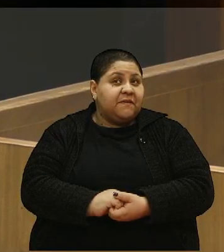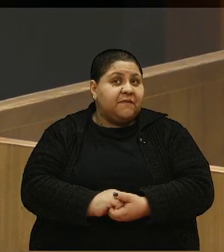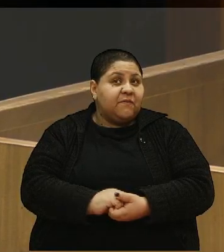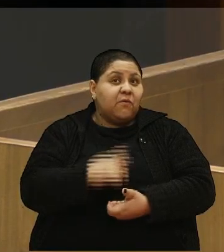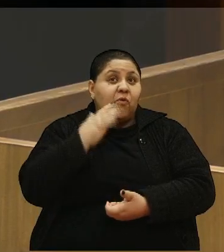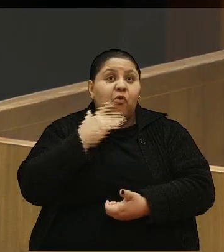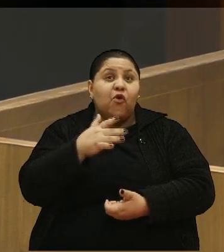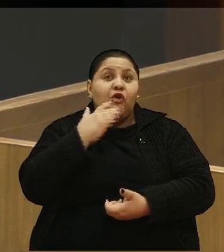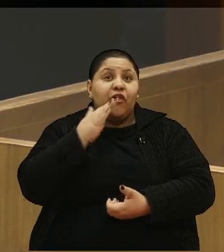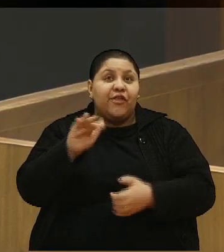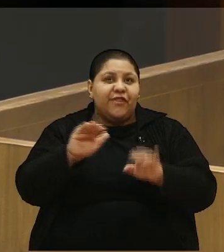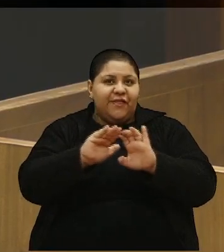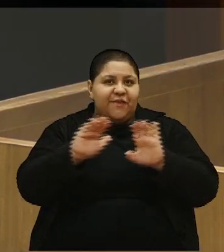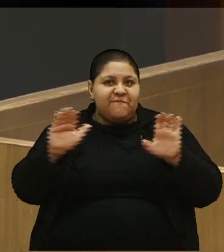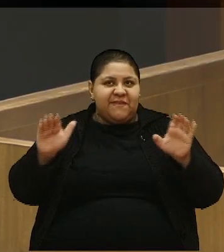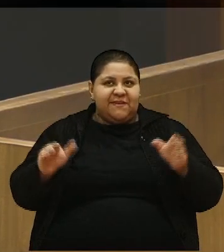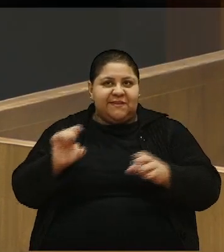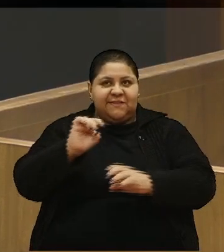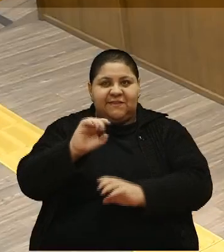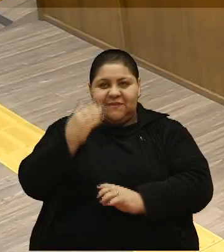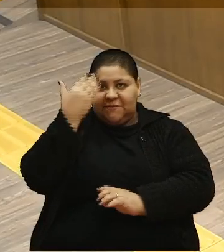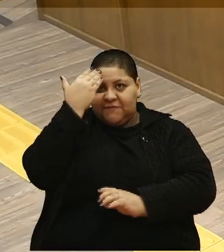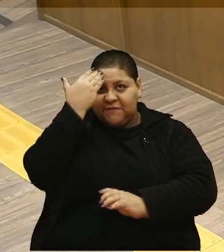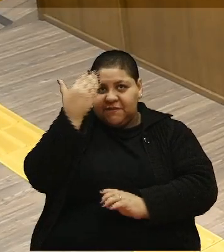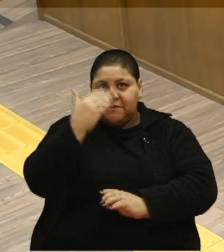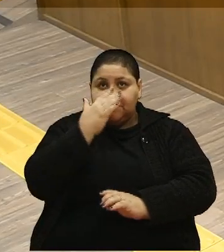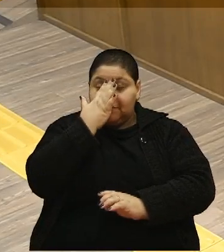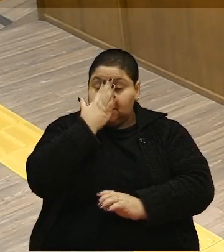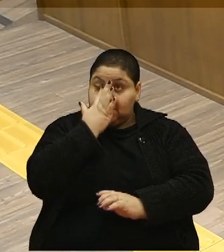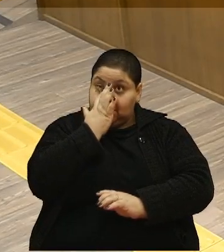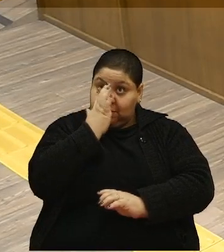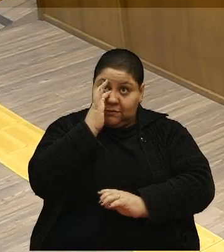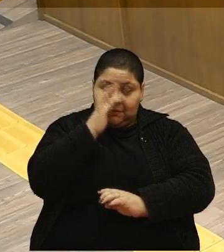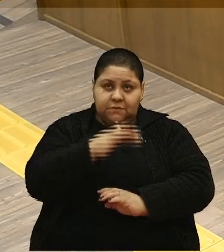mesa, vereador. Era isso, muito obrigado. Obrigado, vereador Edson da Rosa.